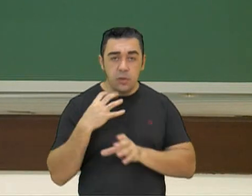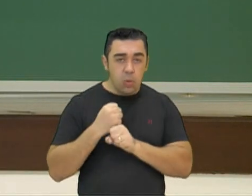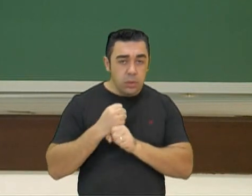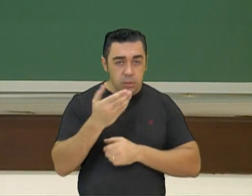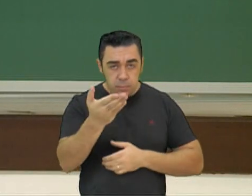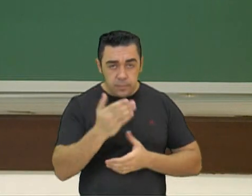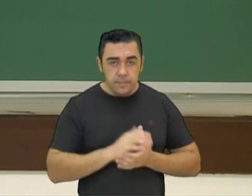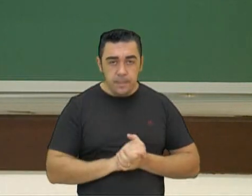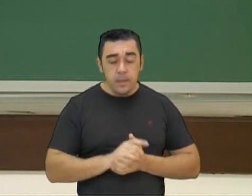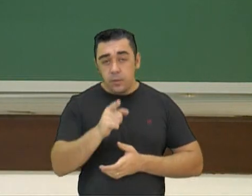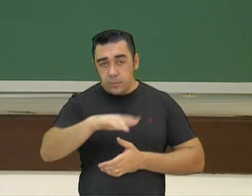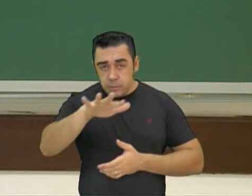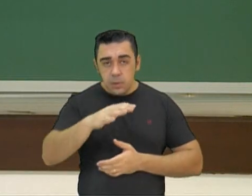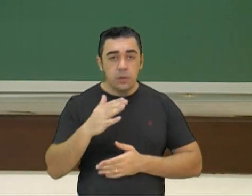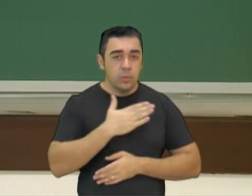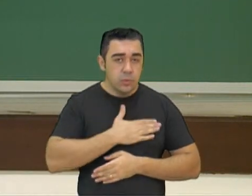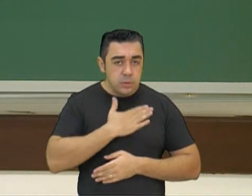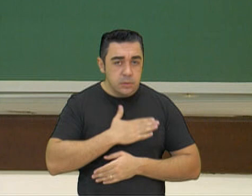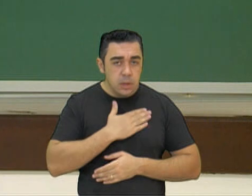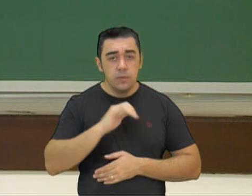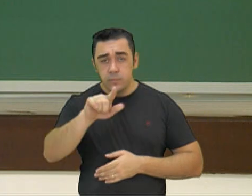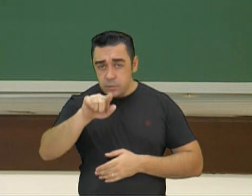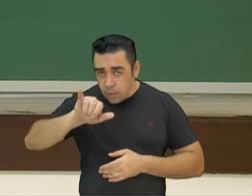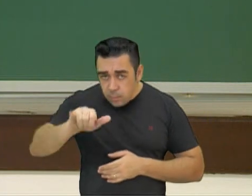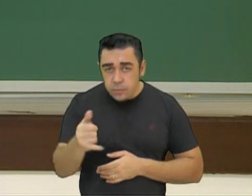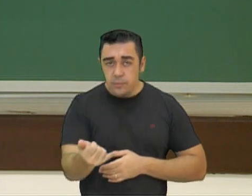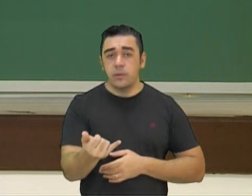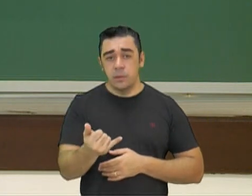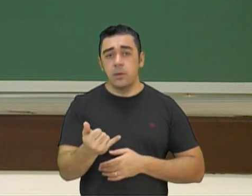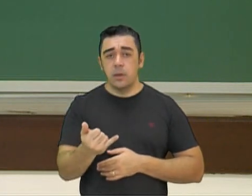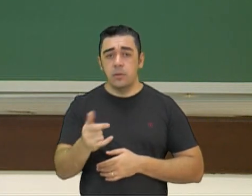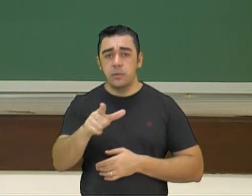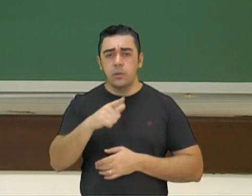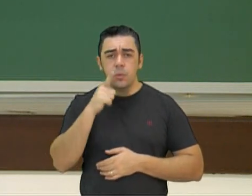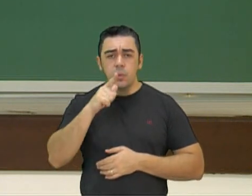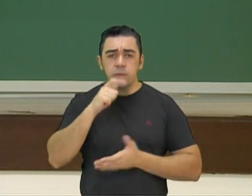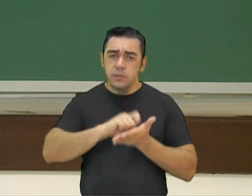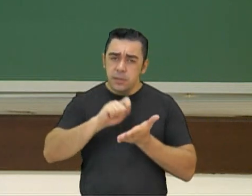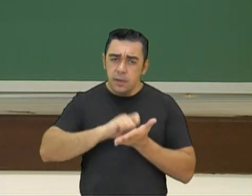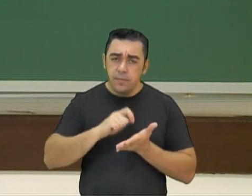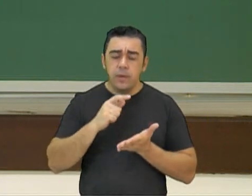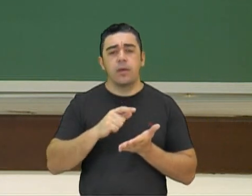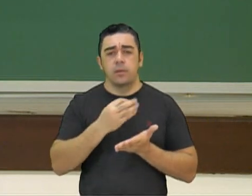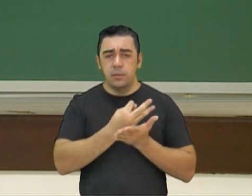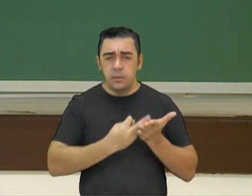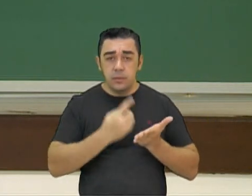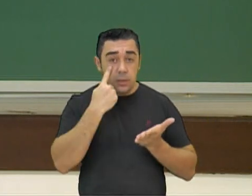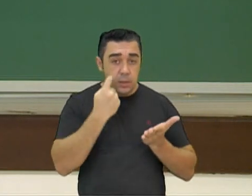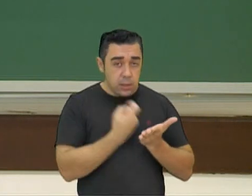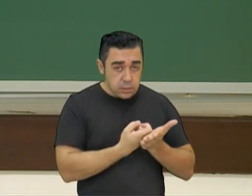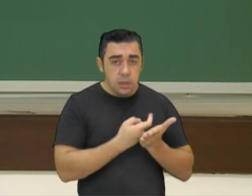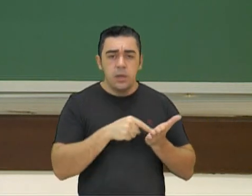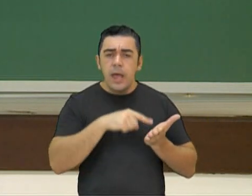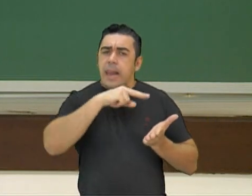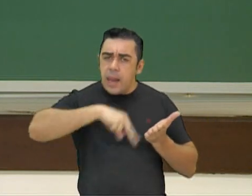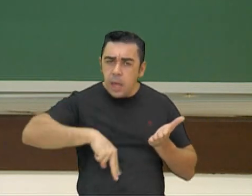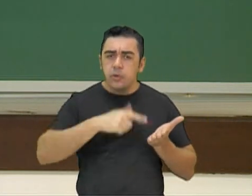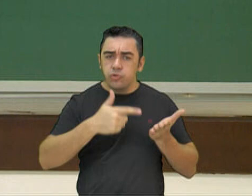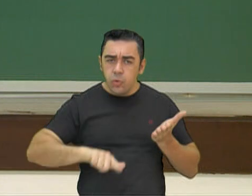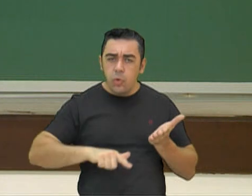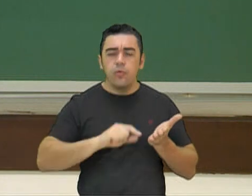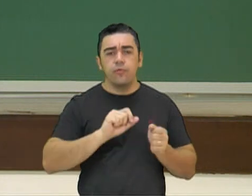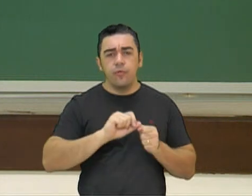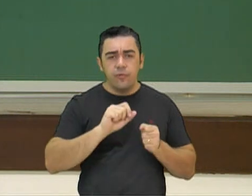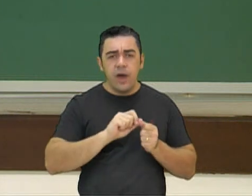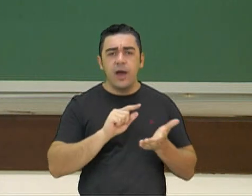Espero que vocês tenham gostado, que tenha sido proveitoso, que vocês tenham conseguido escrever um texto interessante, revejam esse texto, peguem a